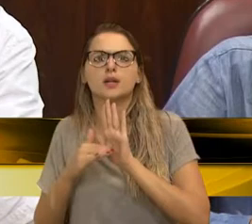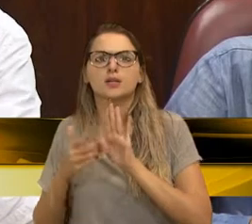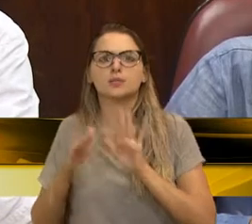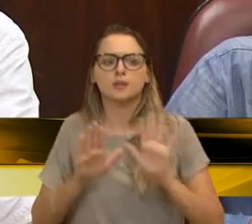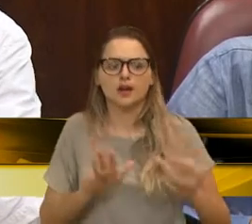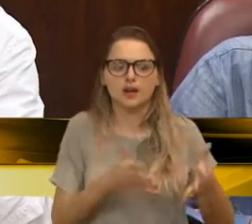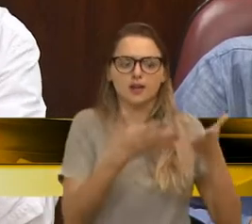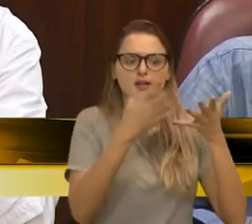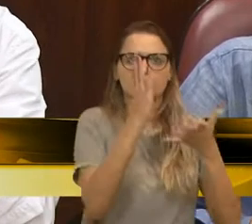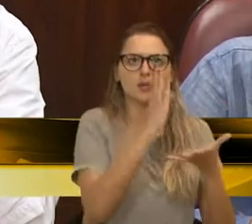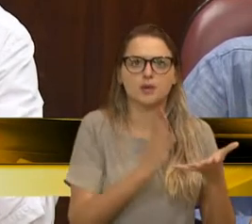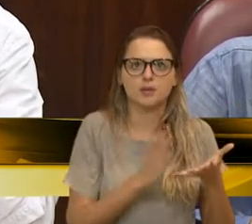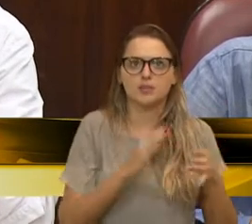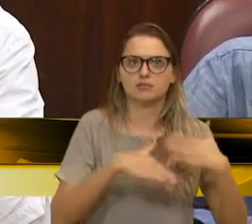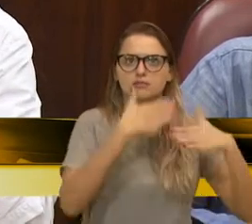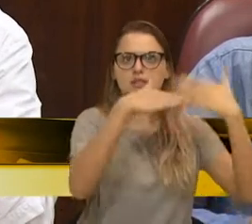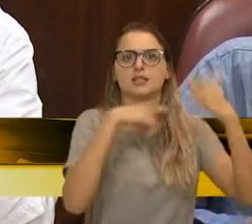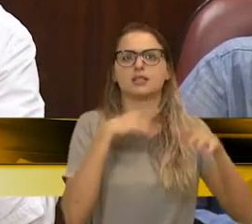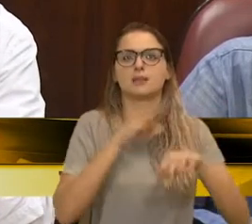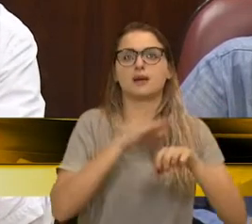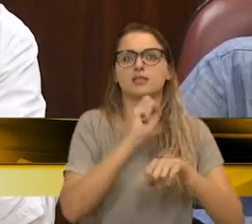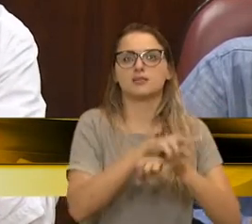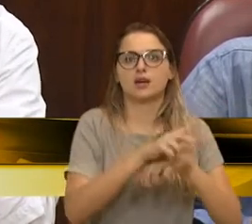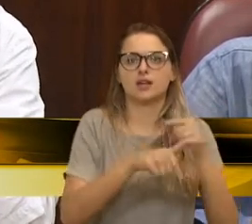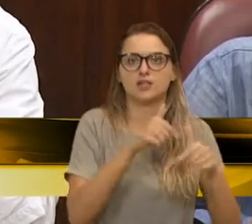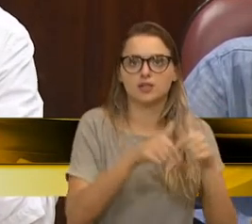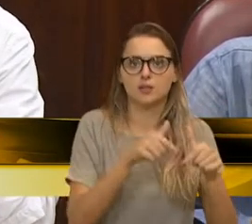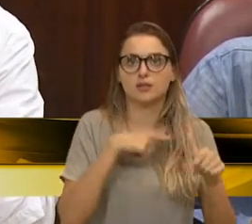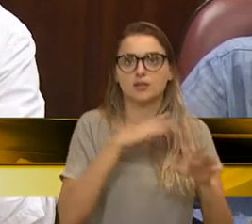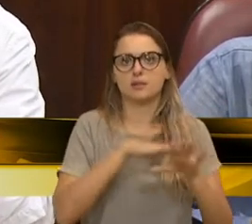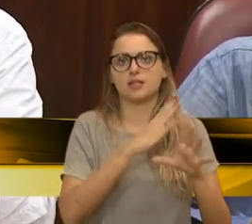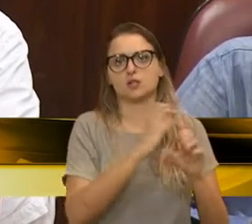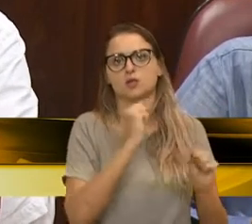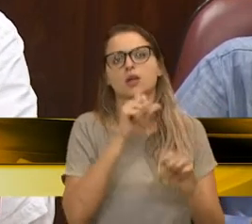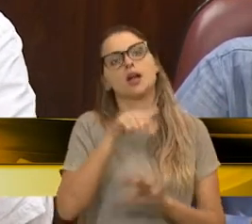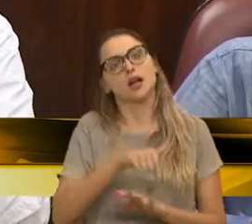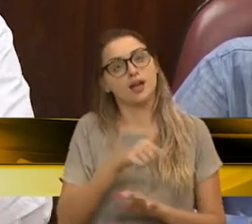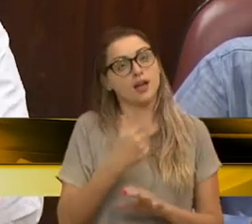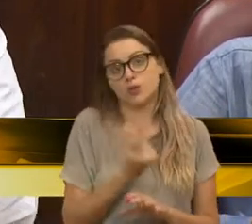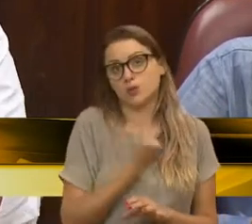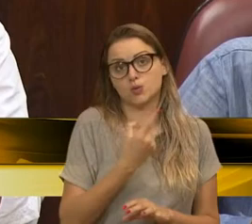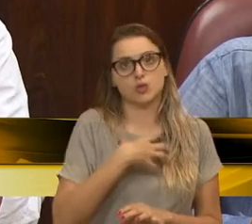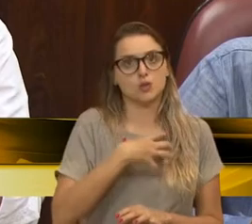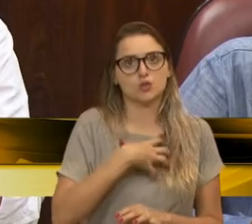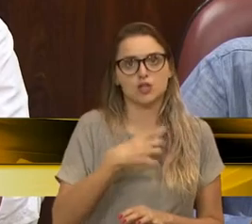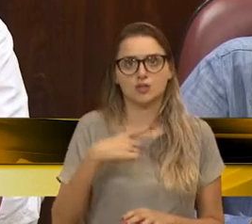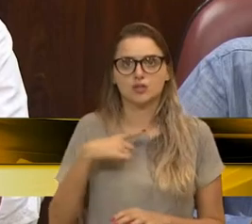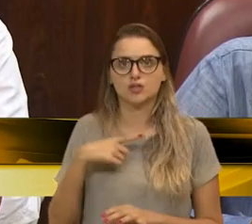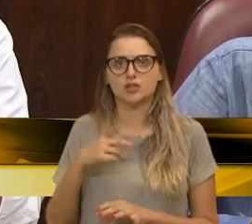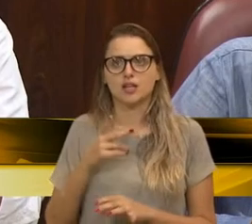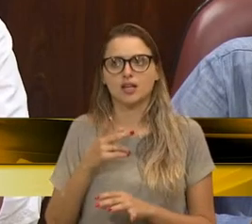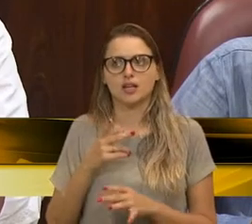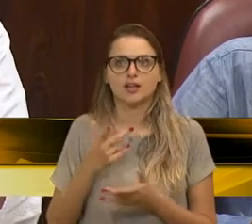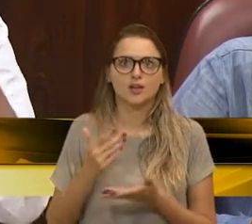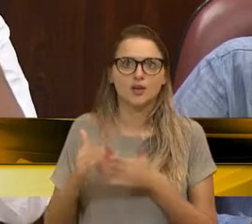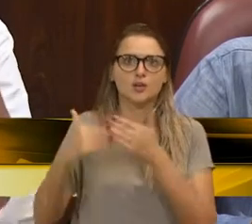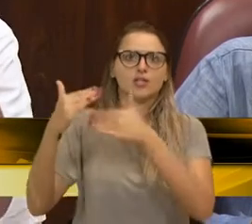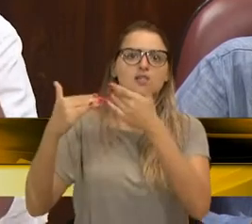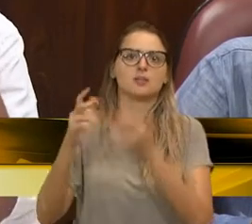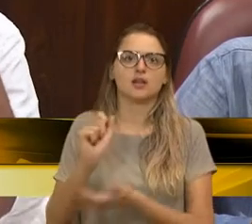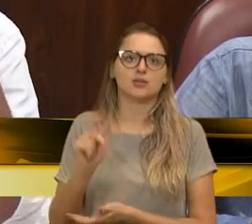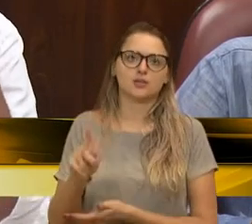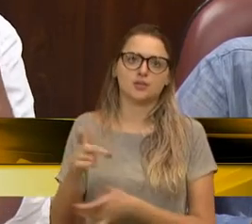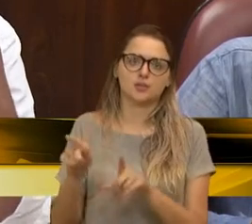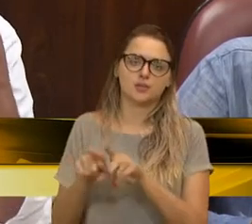economia, induzir o crescimento, gerar emprego e renda? Esse é o cerne para resolver o problema da sustentabilidade da Previdência. A